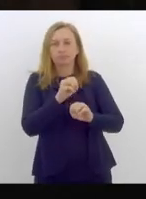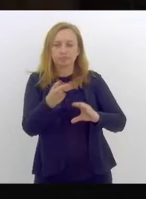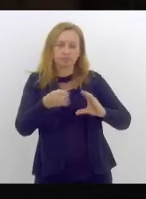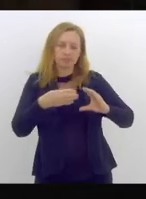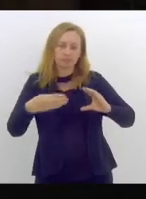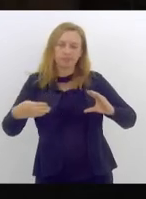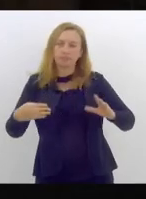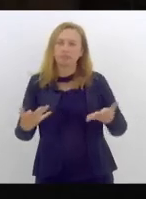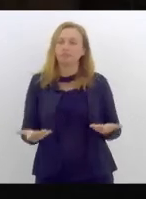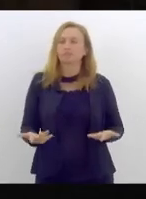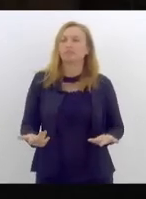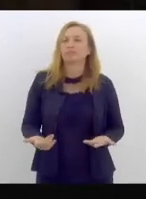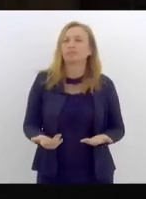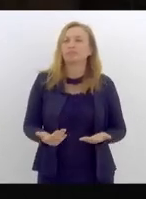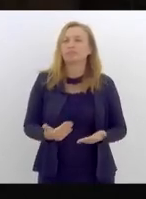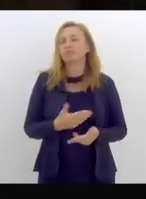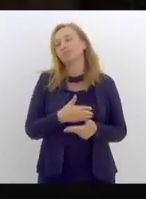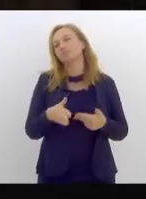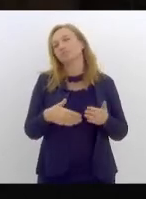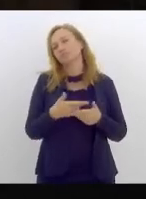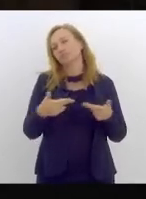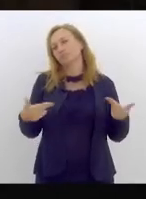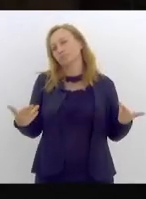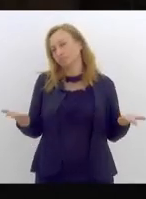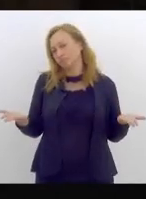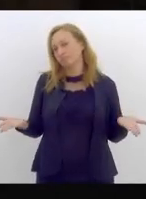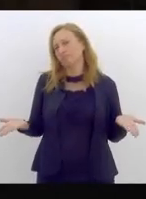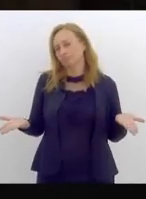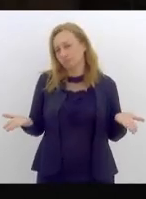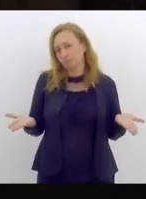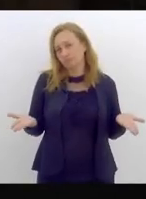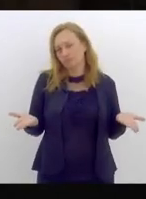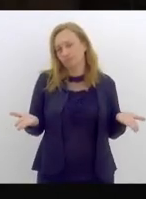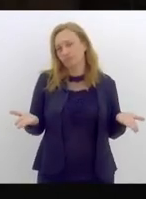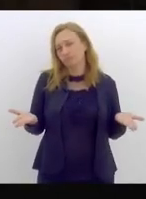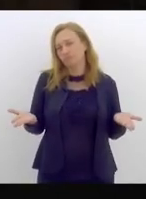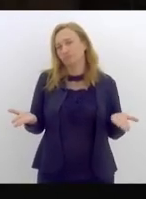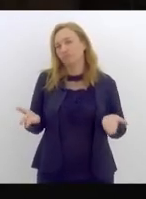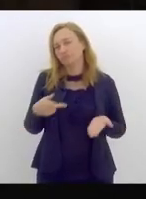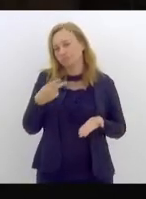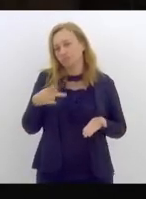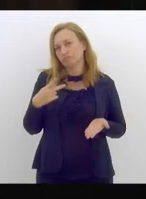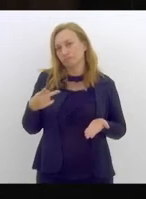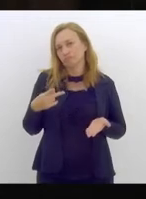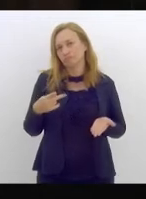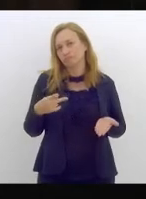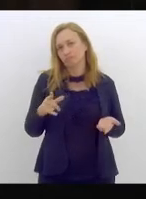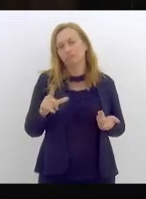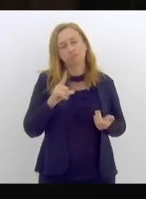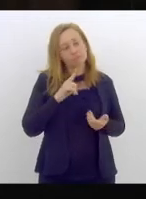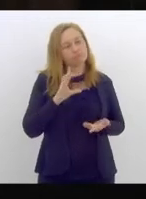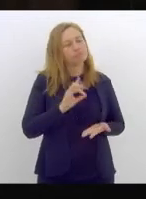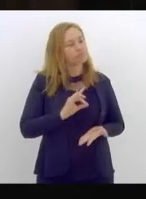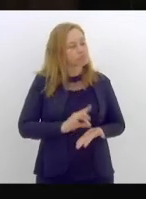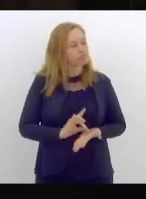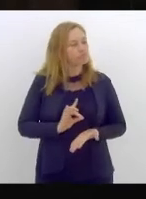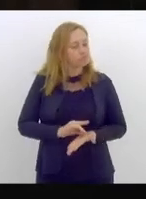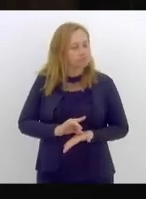quer dizer todas essas situações que eu fiz aqui teve realmente